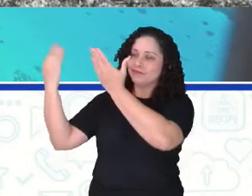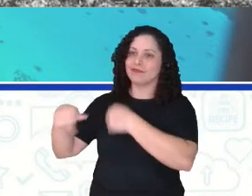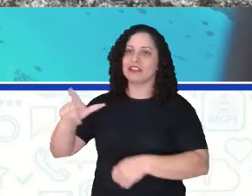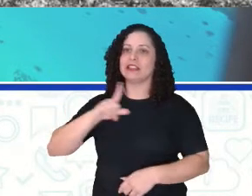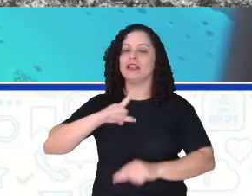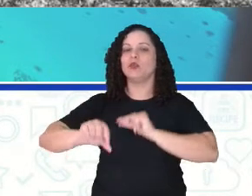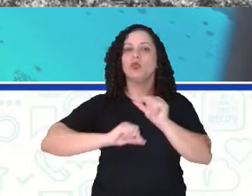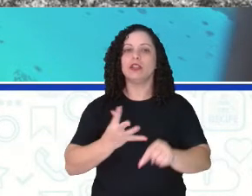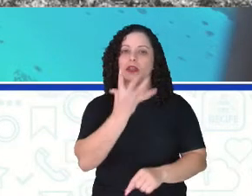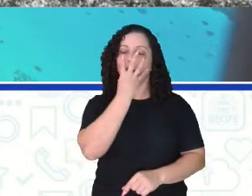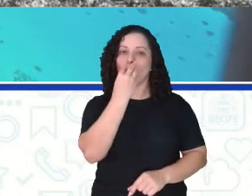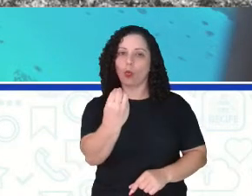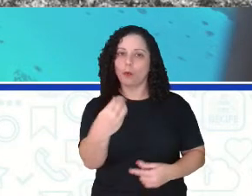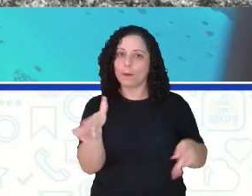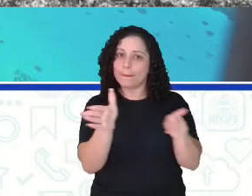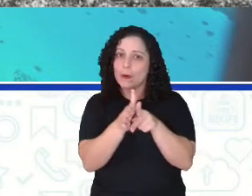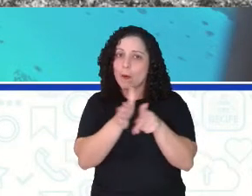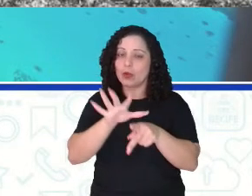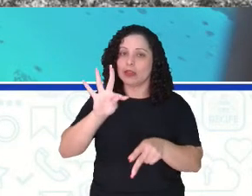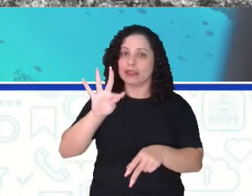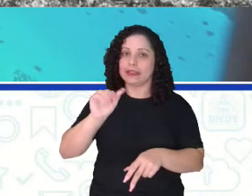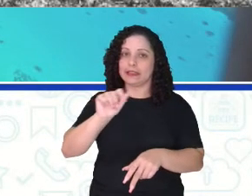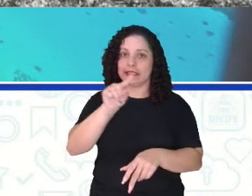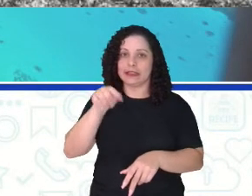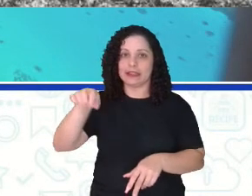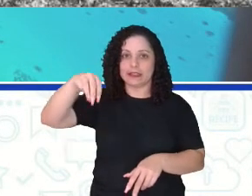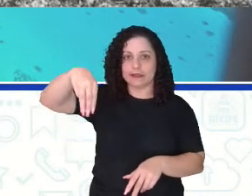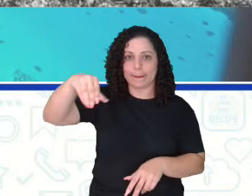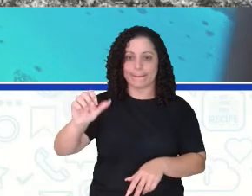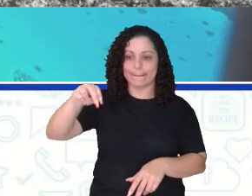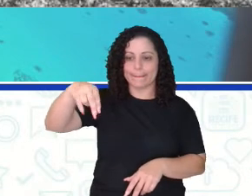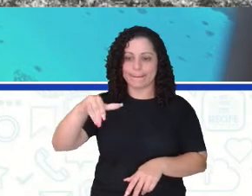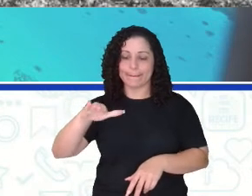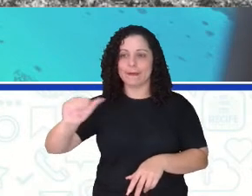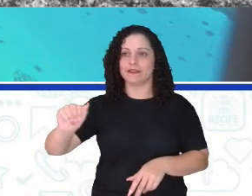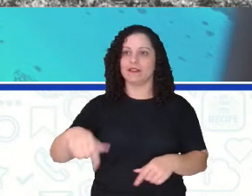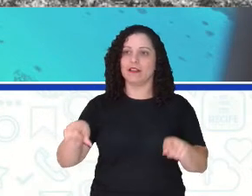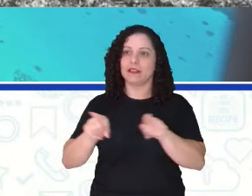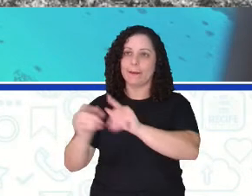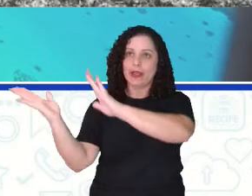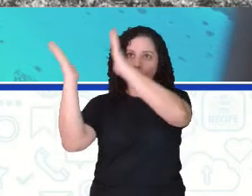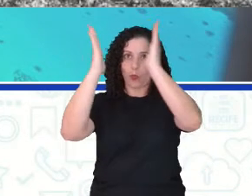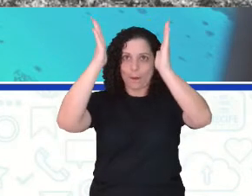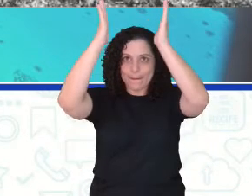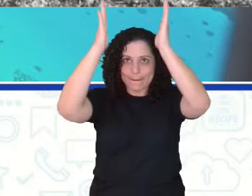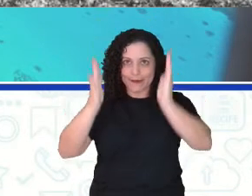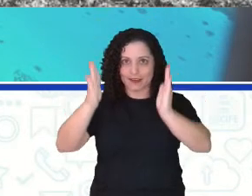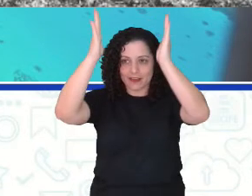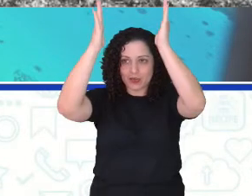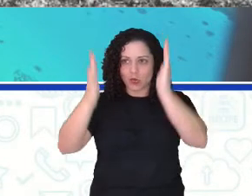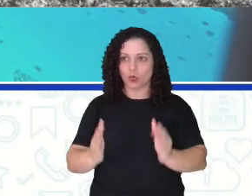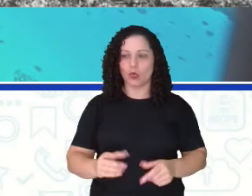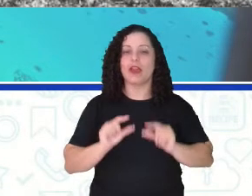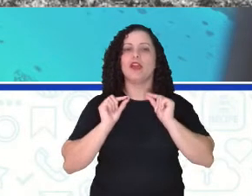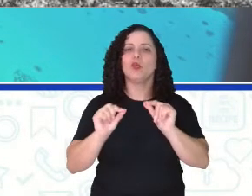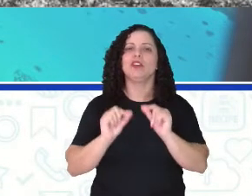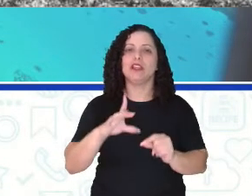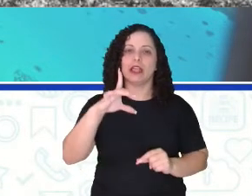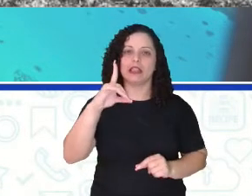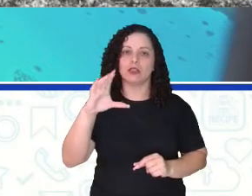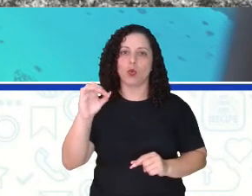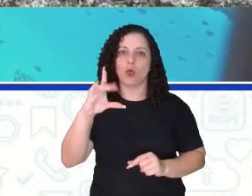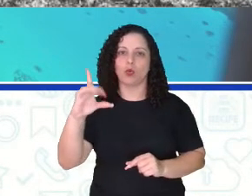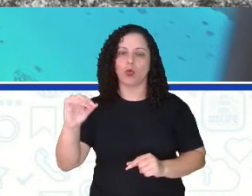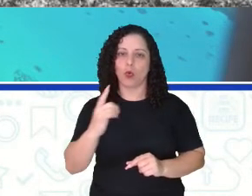da Tasmânia, né, essa primeira imagem aí desse lobinho. A imagem do meio é um dodô,